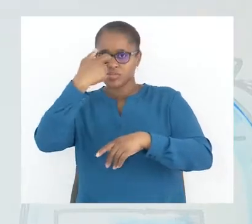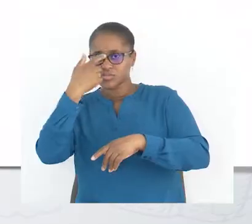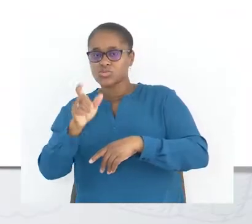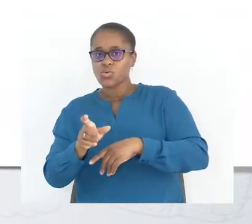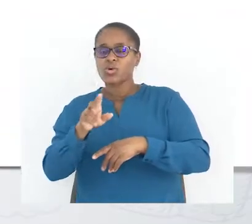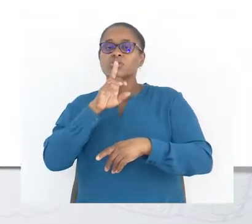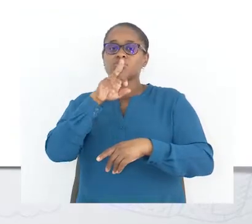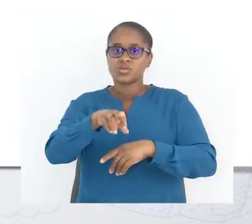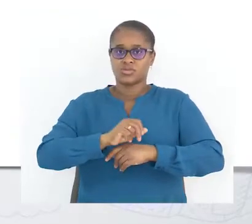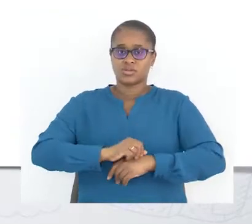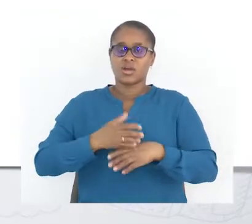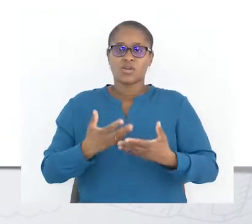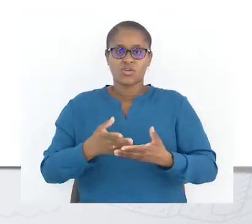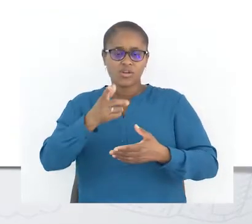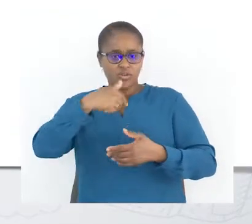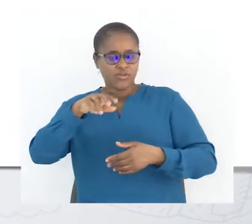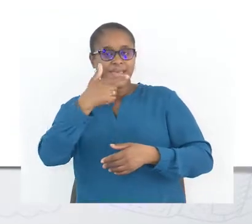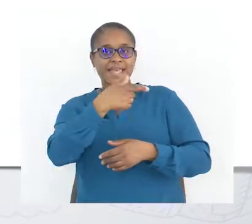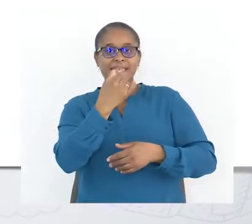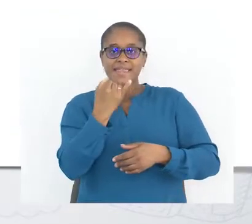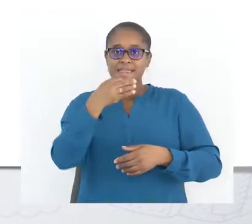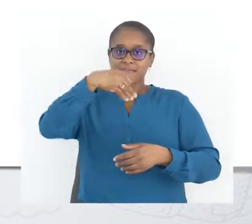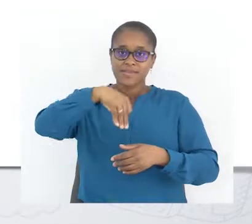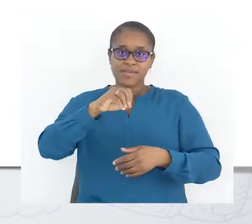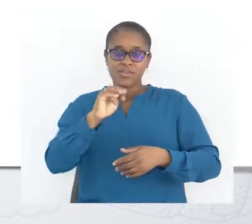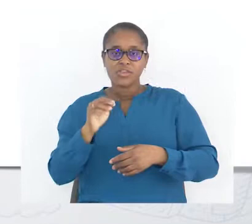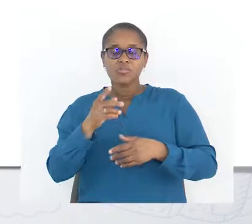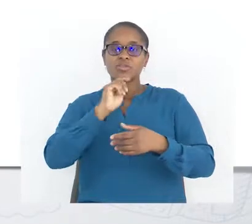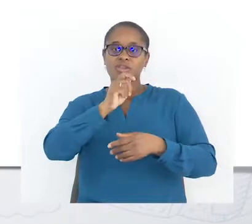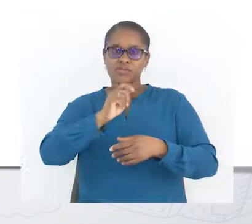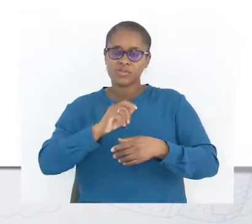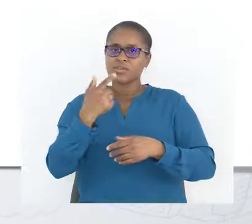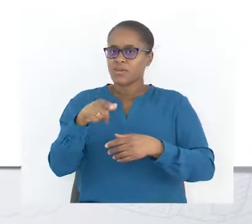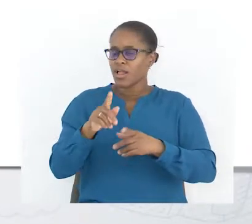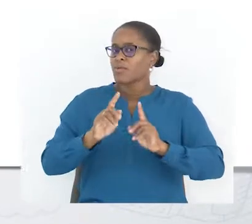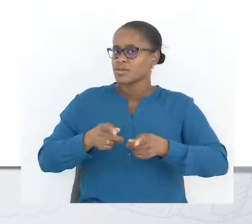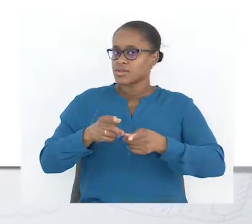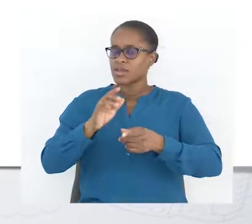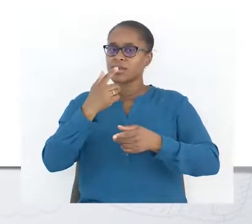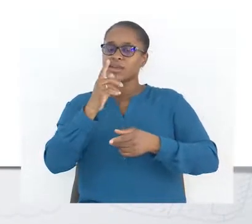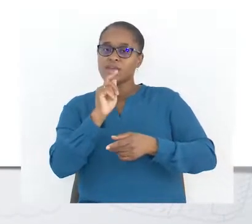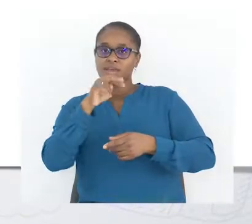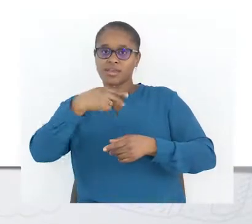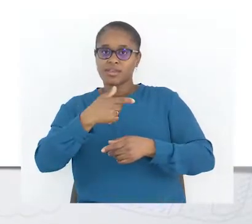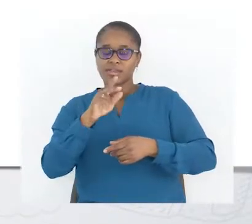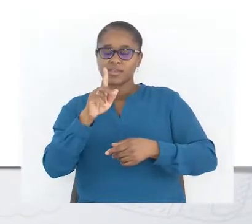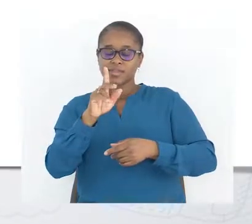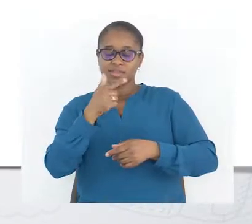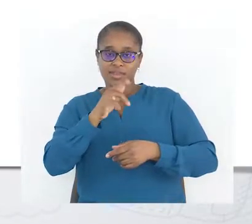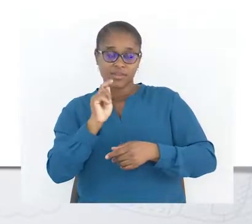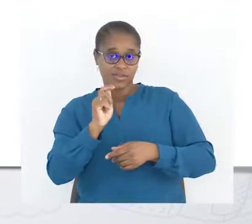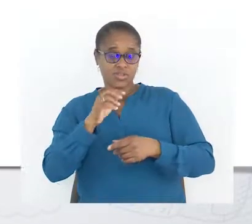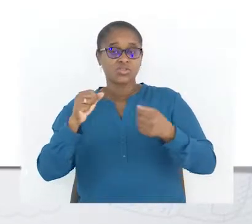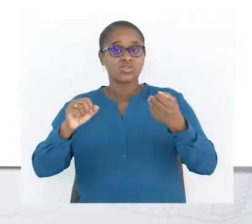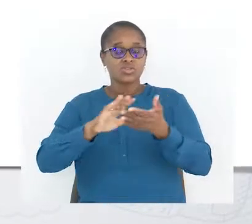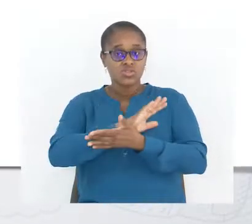Agora, vamos ver tipos de entrevistas. Vamos lá. Temos entrevista jornalística,